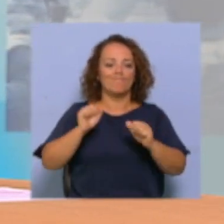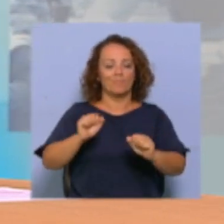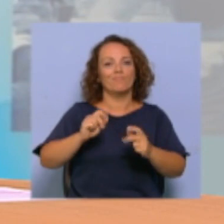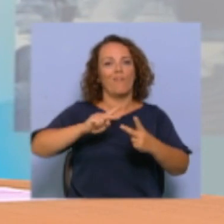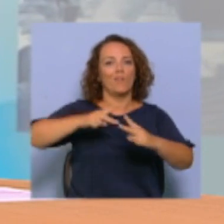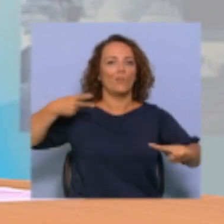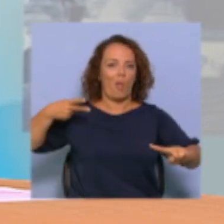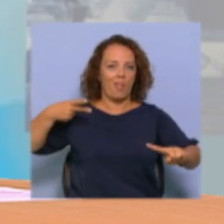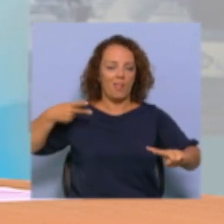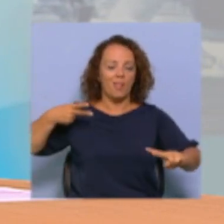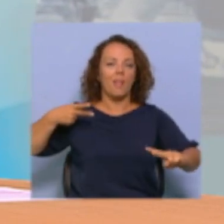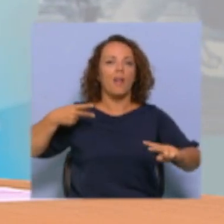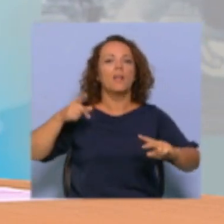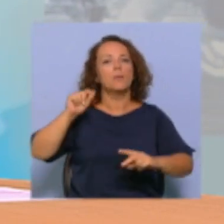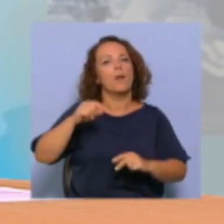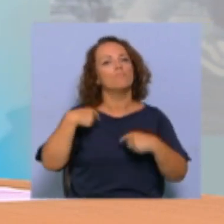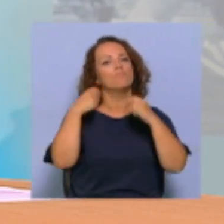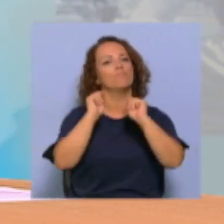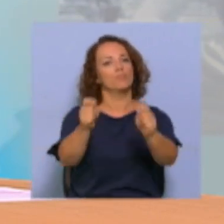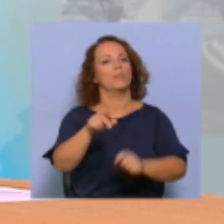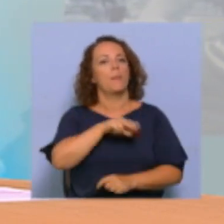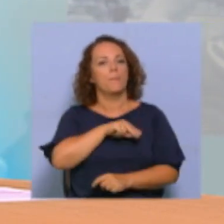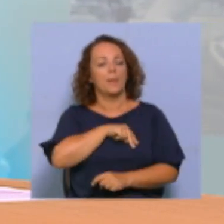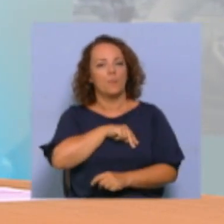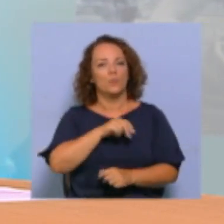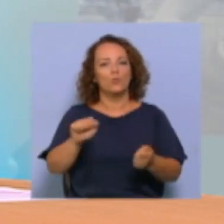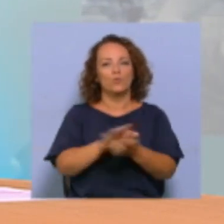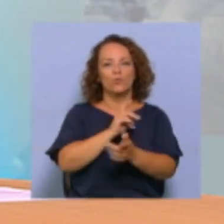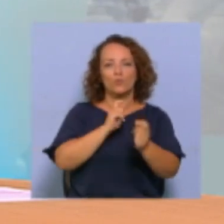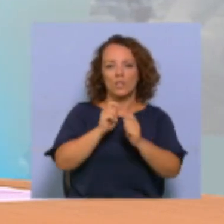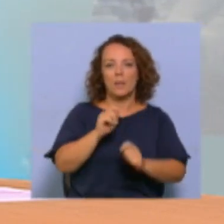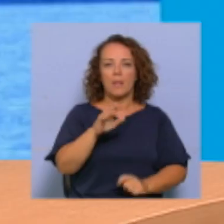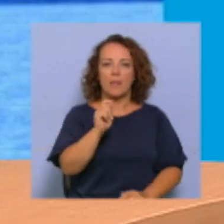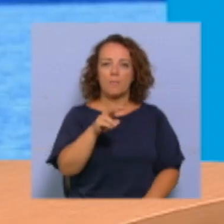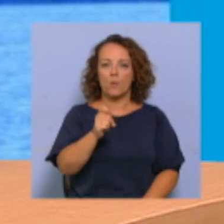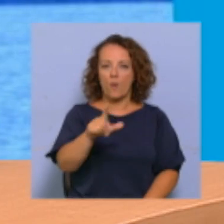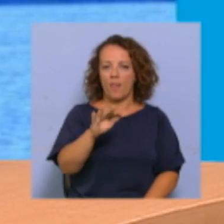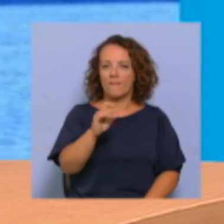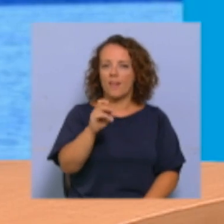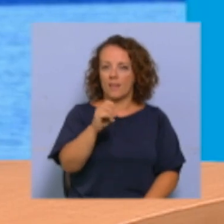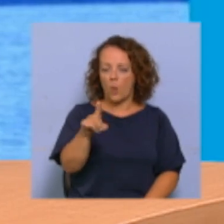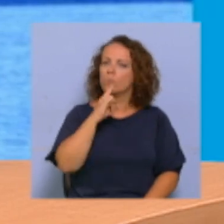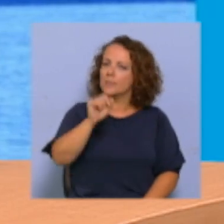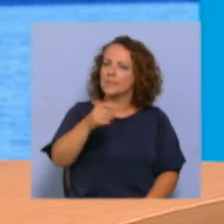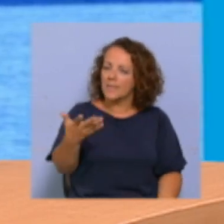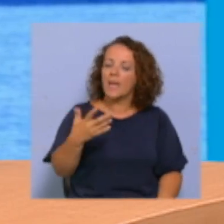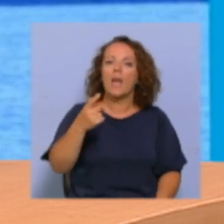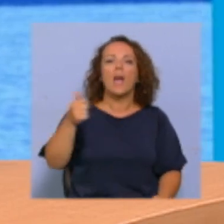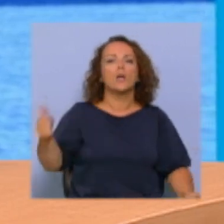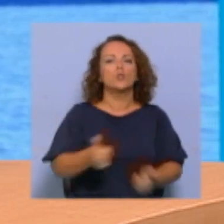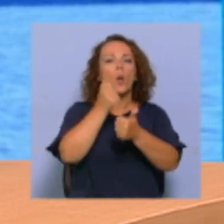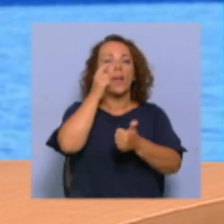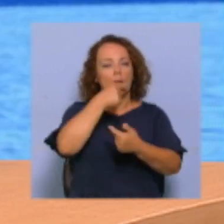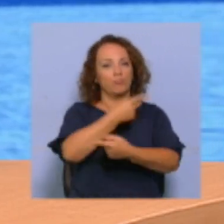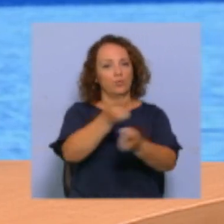do programa, que é a entrega do Prémio de Jornalismo do Manuel Falcão. Sim, isso mantém-se, claro. Ele já está anunciado, a vencedora foi anunciada,